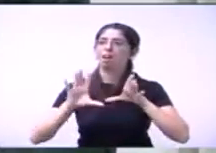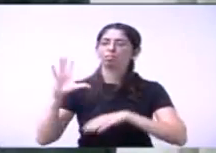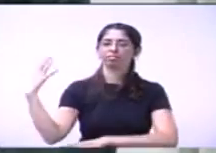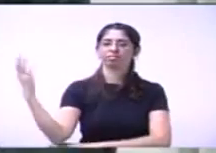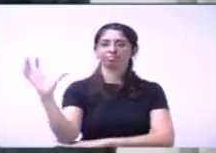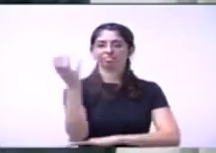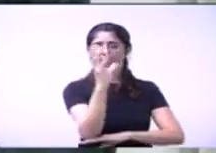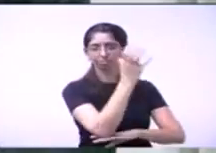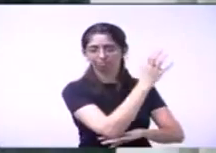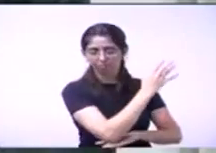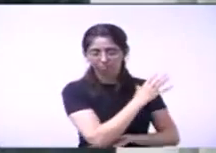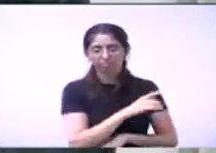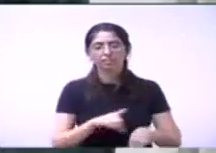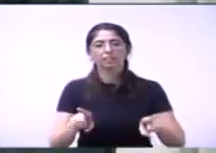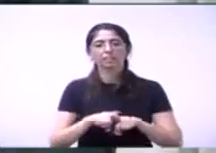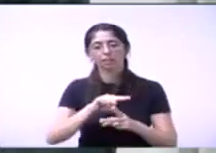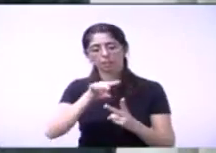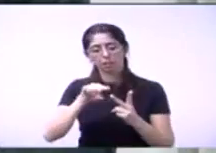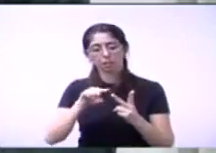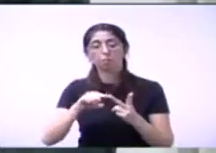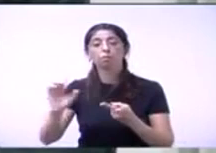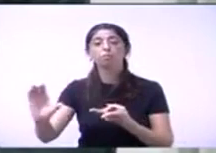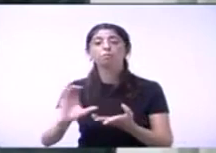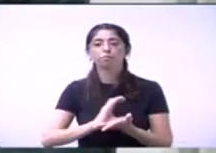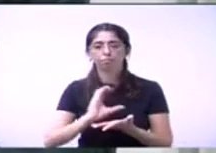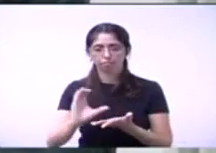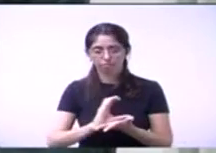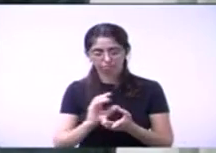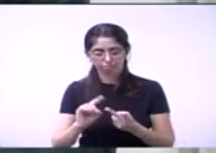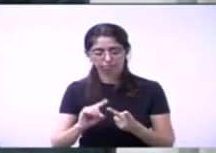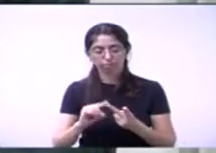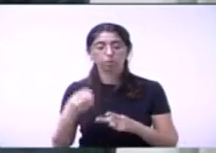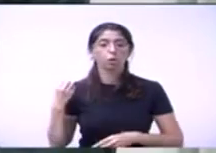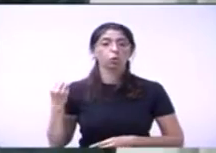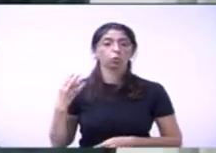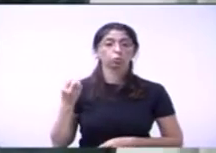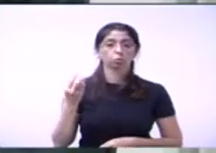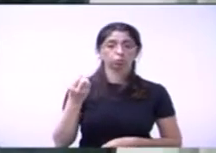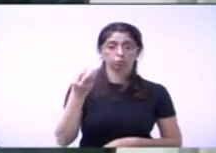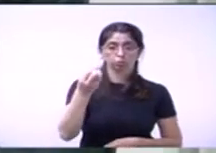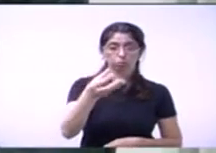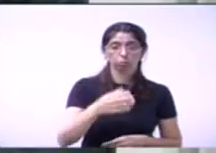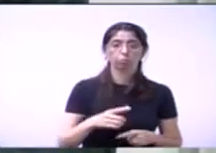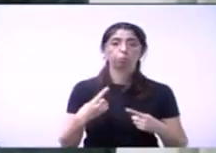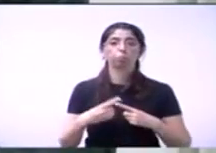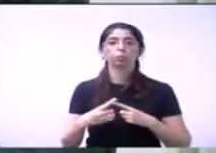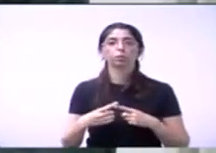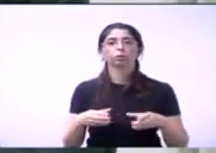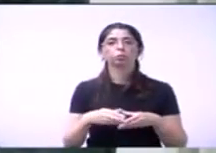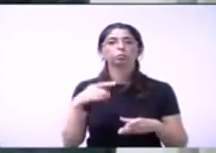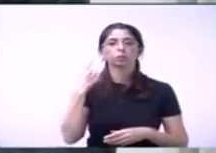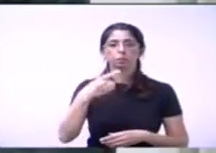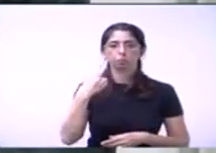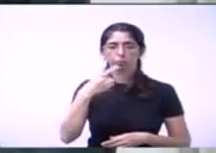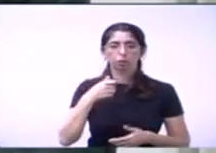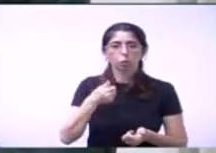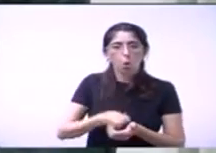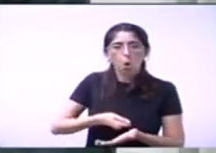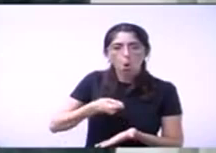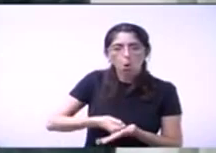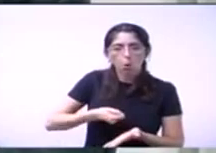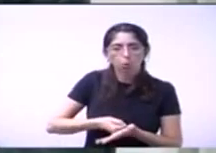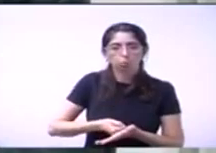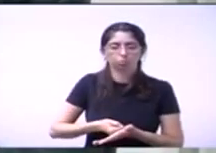para investir em algo do turismo, enviada por um deputado, que é do Partido da